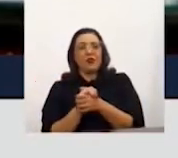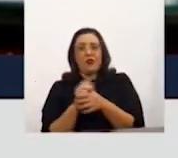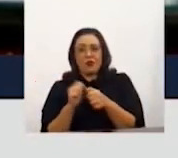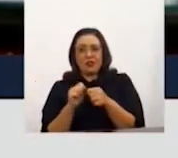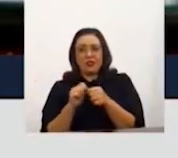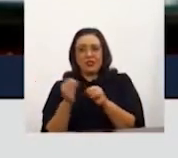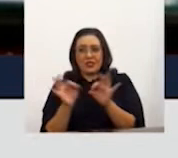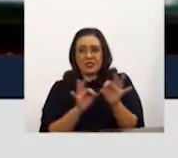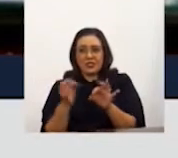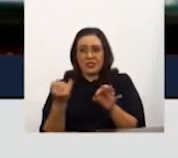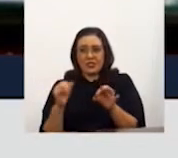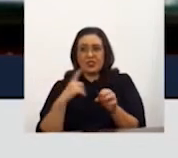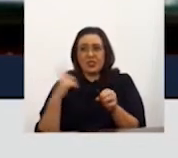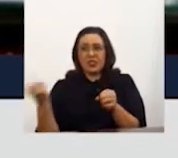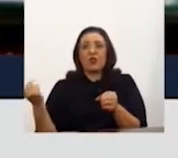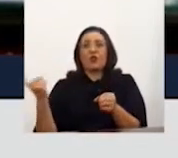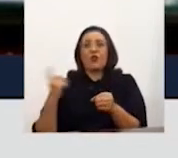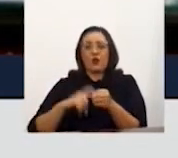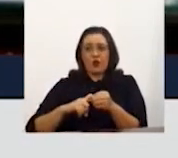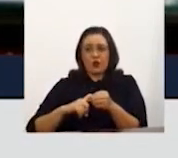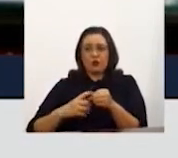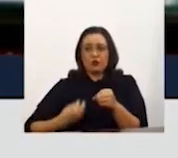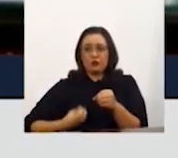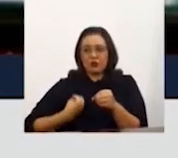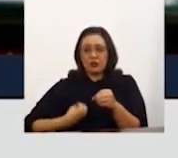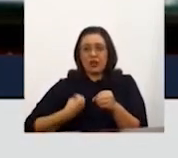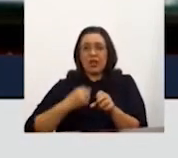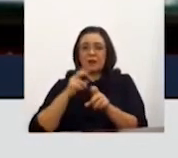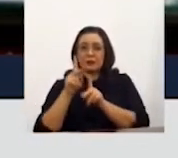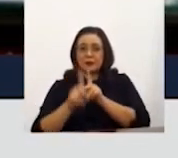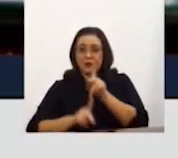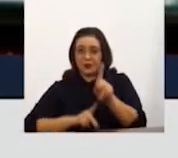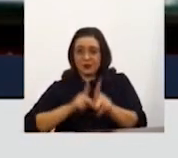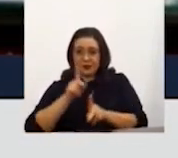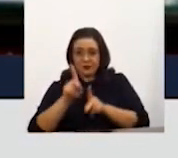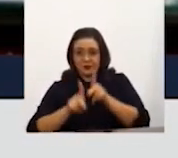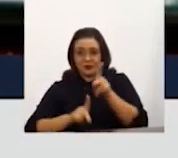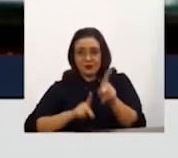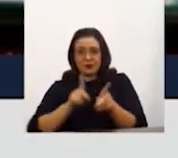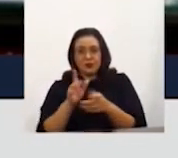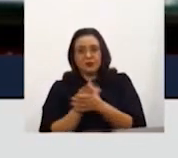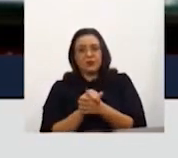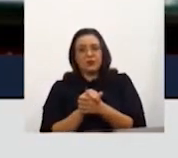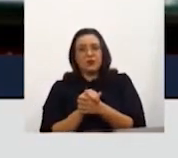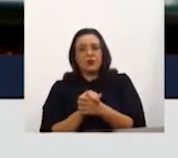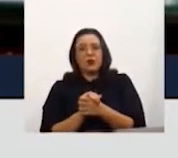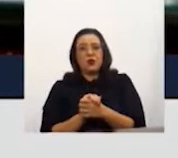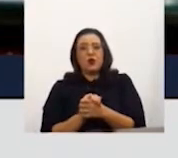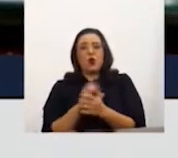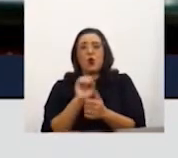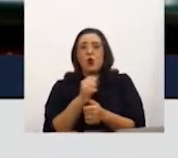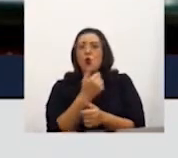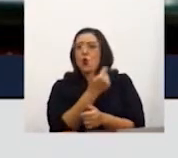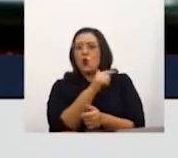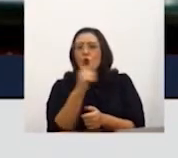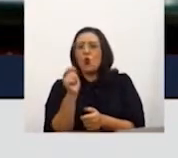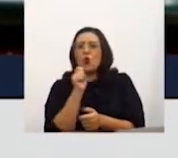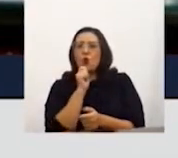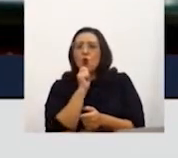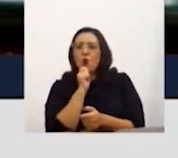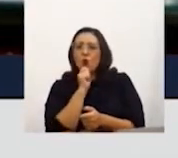retomado, pois existe uma parte da população que não possui